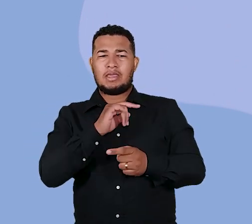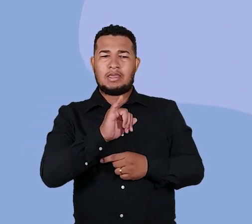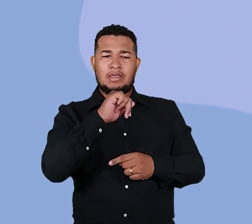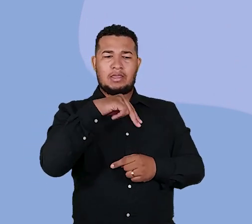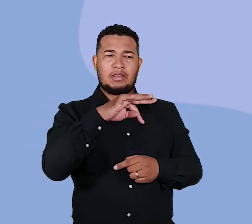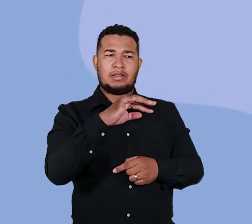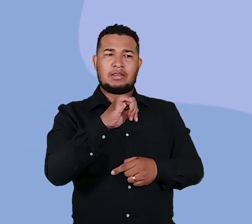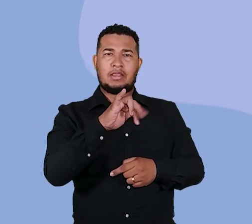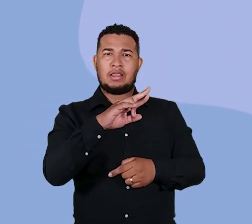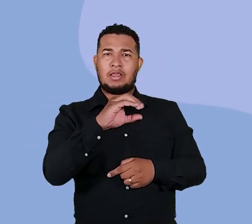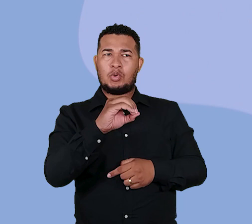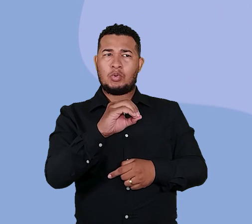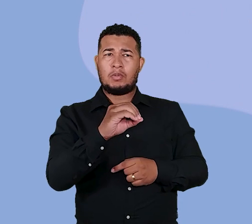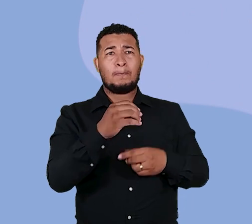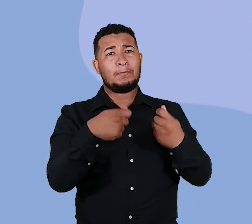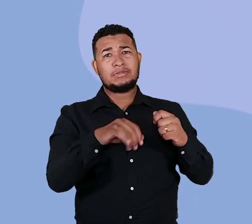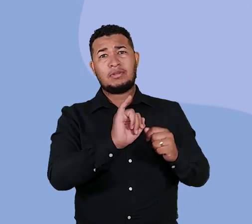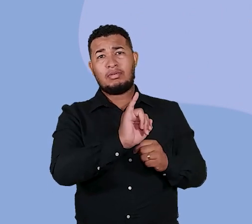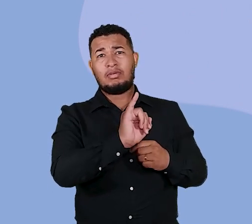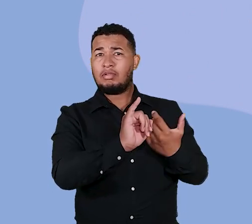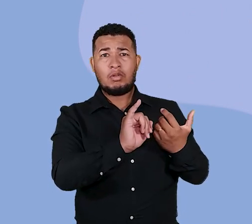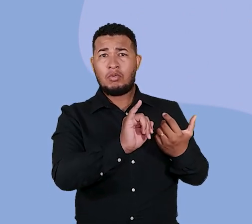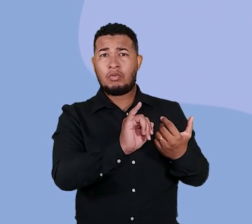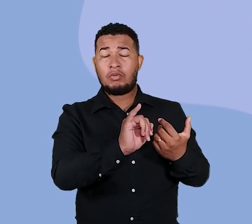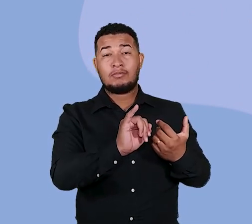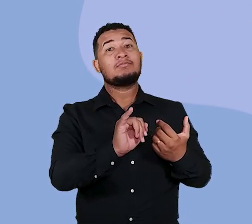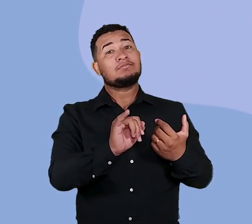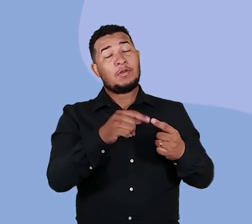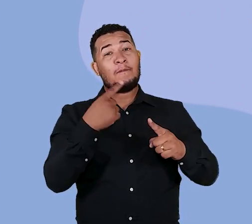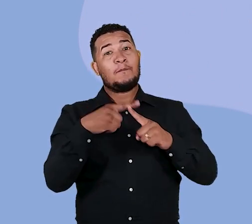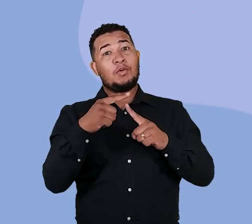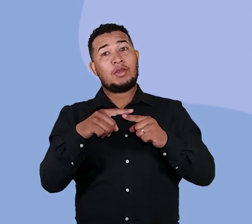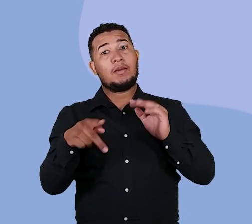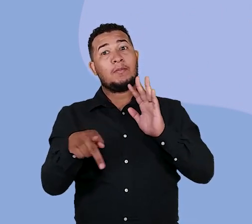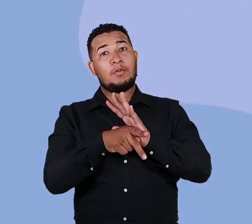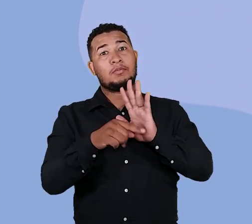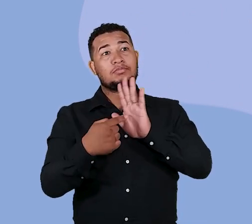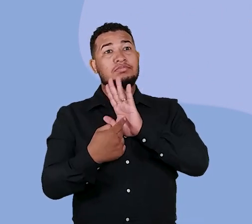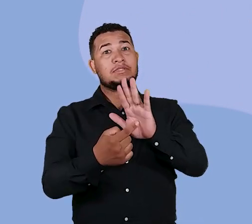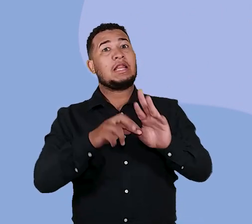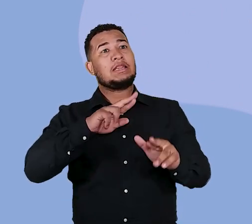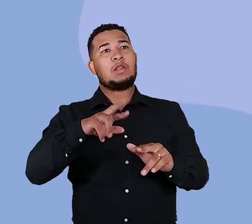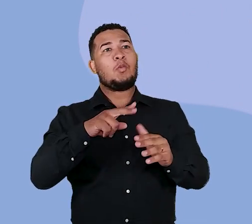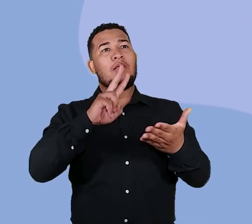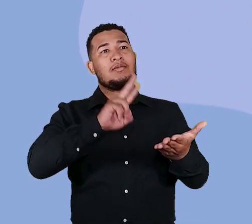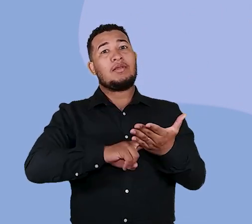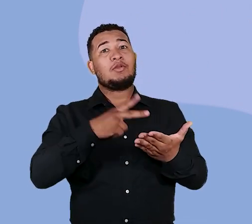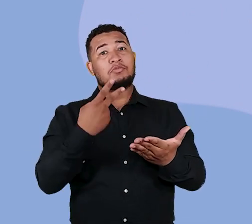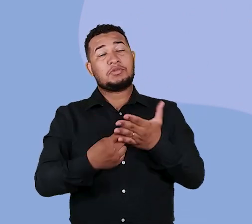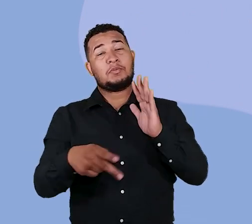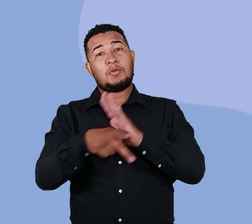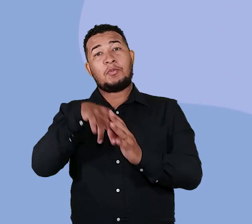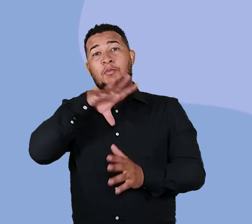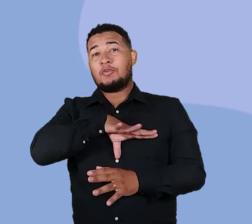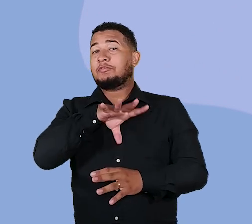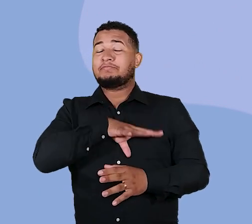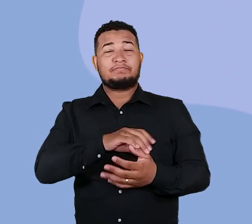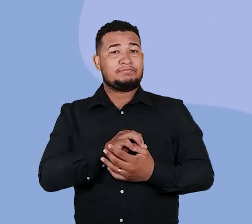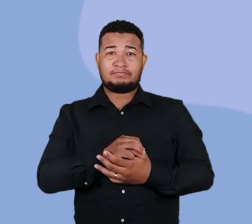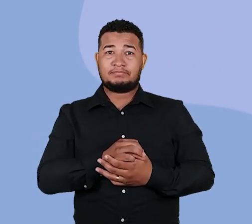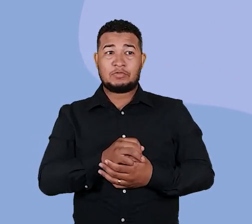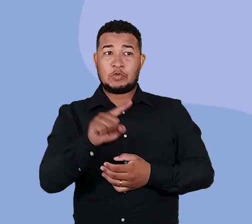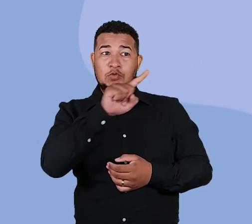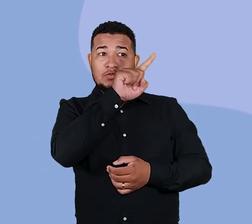números inteiros não é o I? Porque o símbolo não é traduzido para a língua